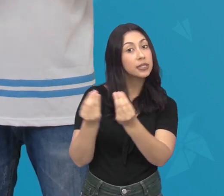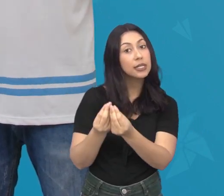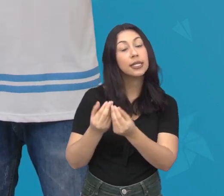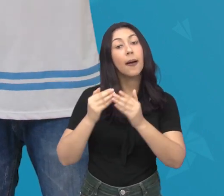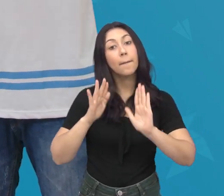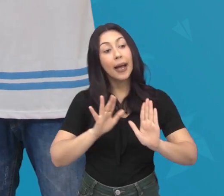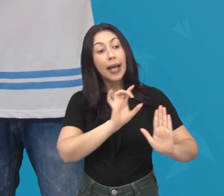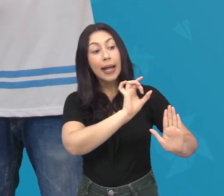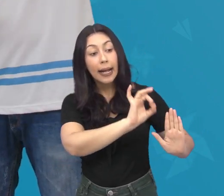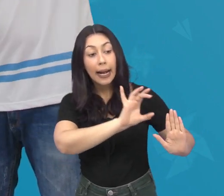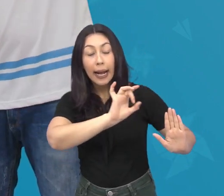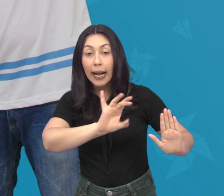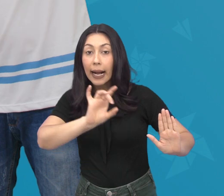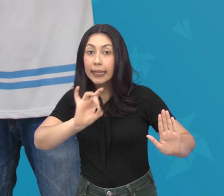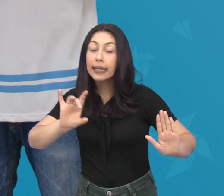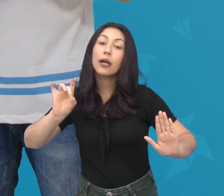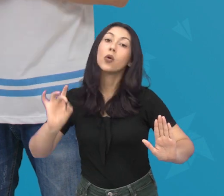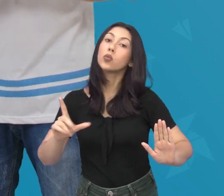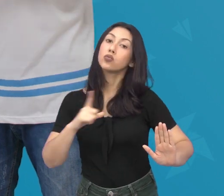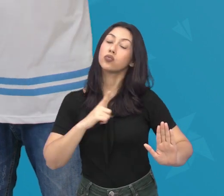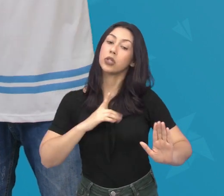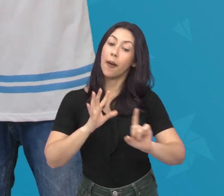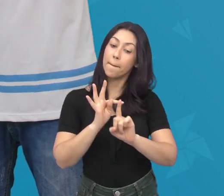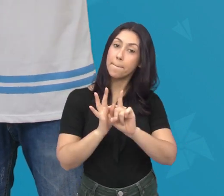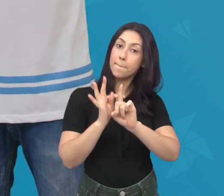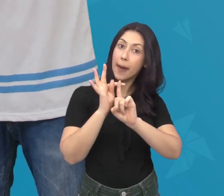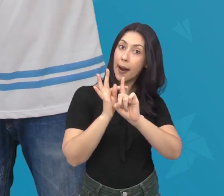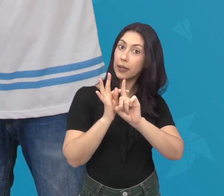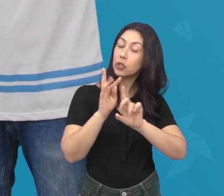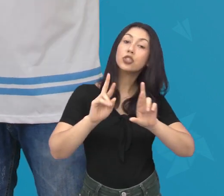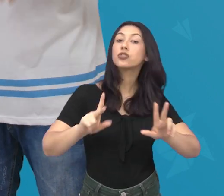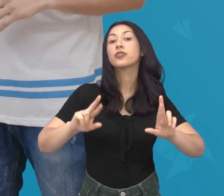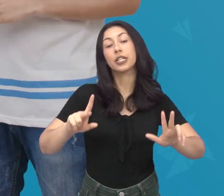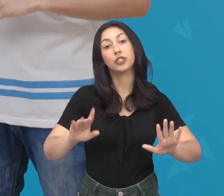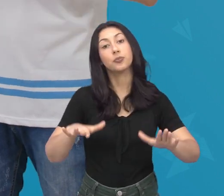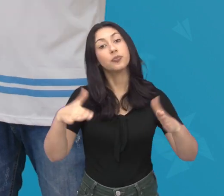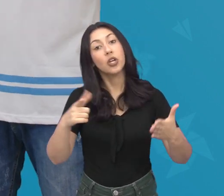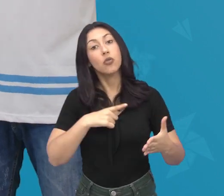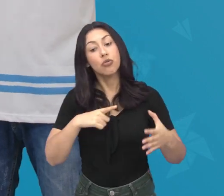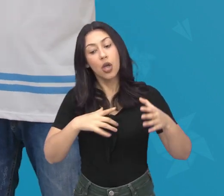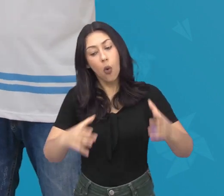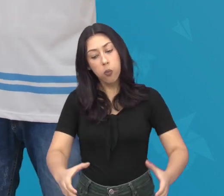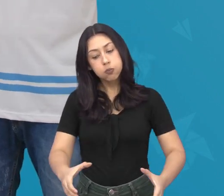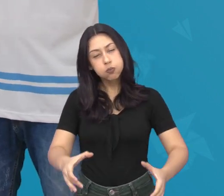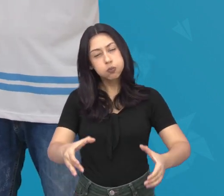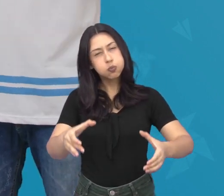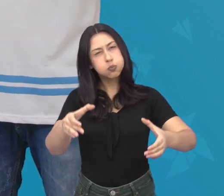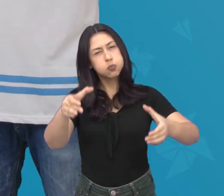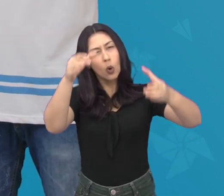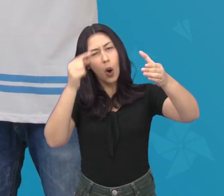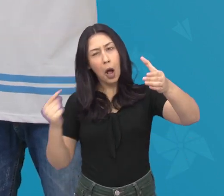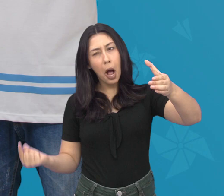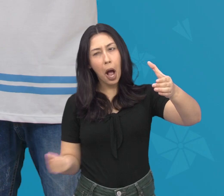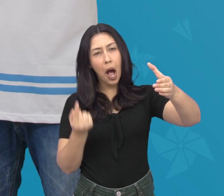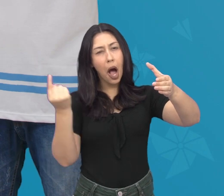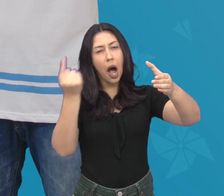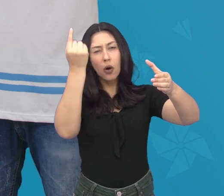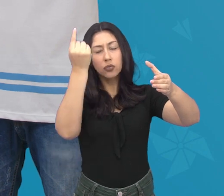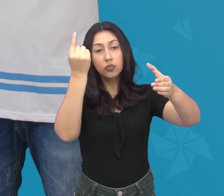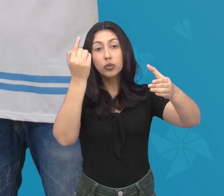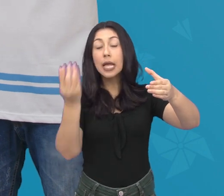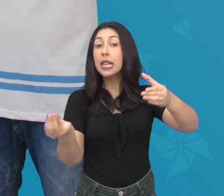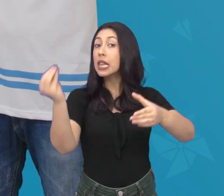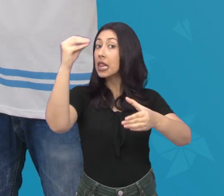aquecendo num tubo enorme que chega a ter dezenas de metros de altura. A gente vai ter várias saídas, várias placas ali